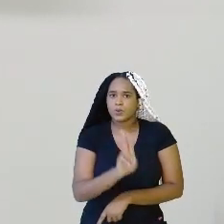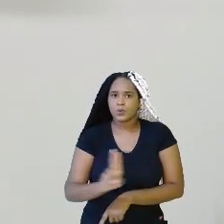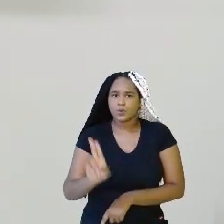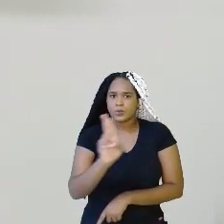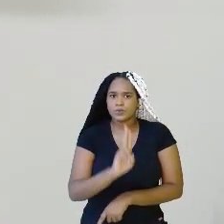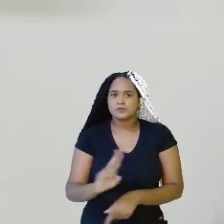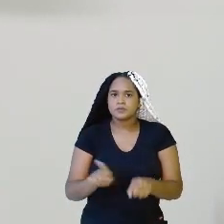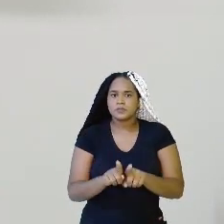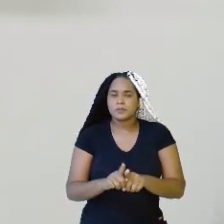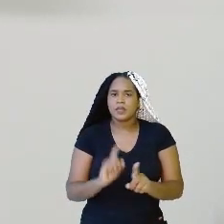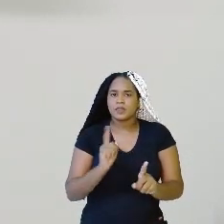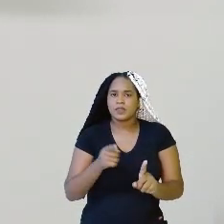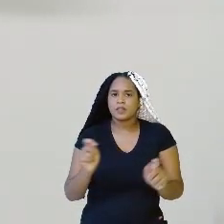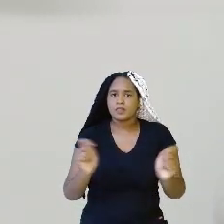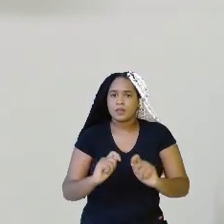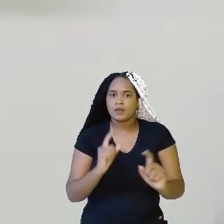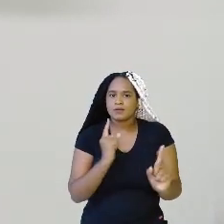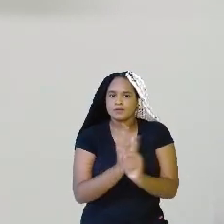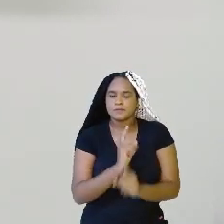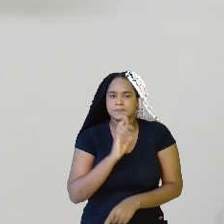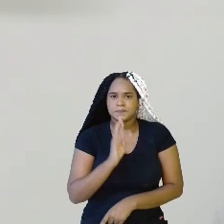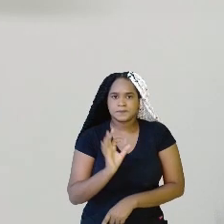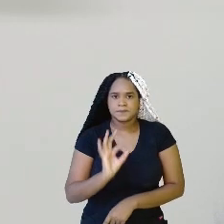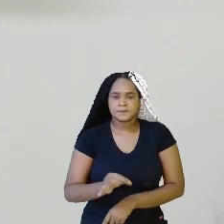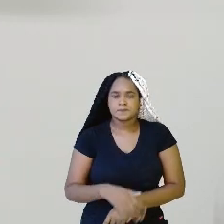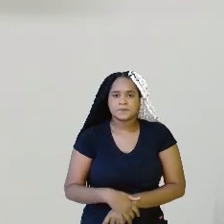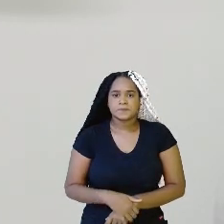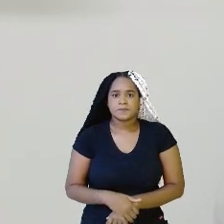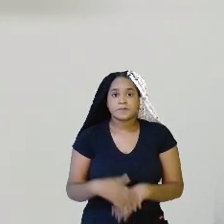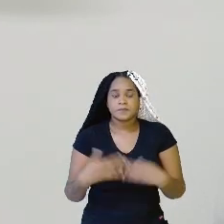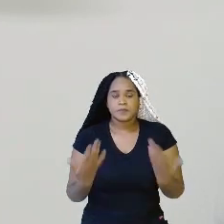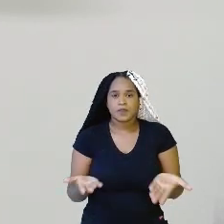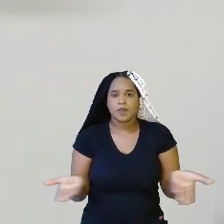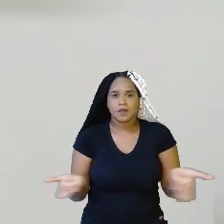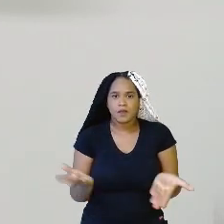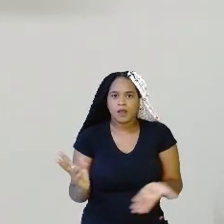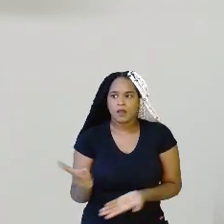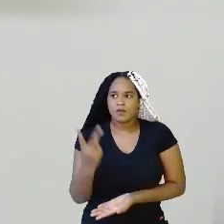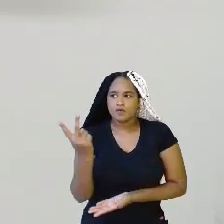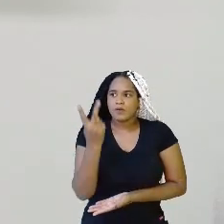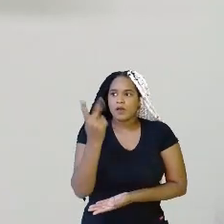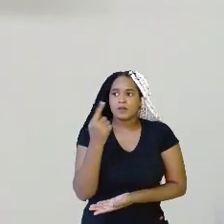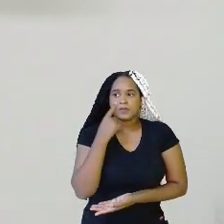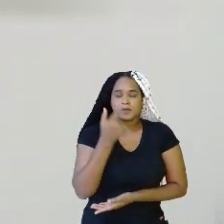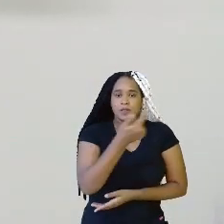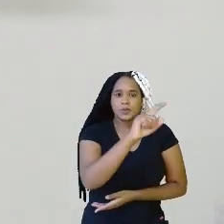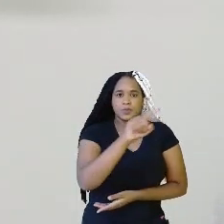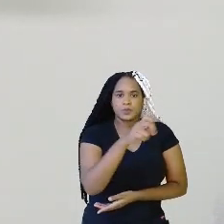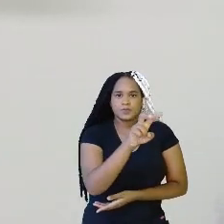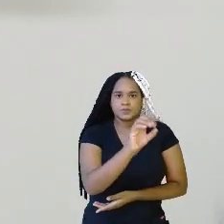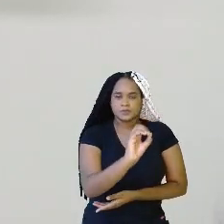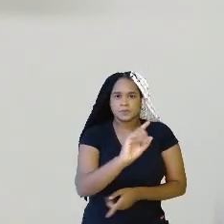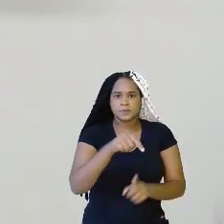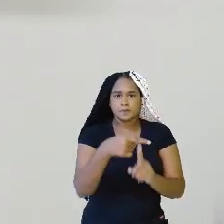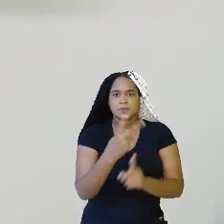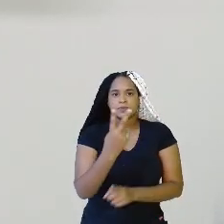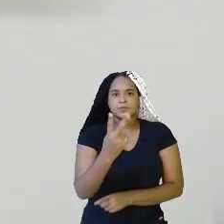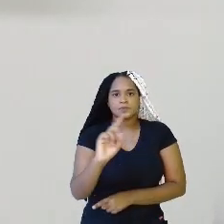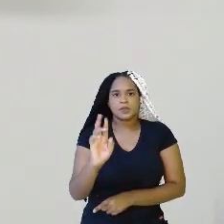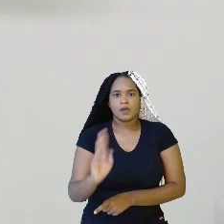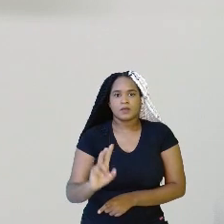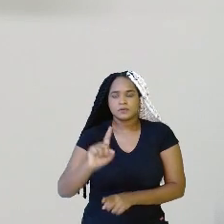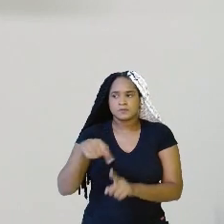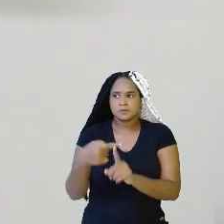vai encontrar o resultado. Eu tenho os valores aqui, R$ 2,50, mais